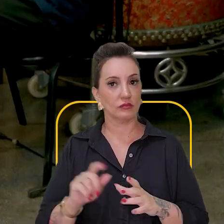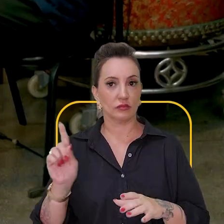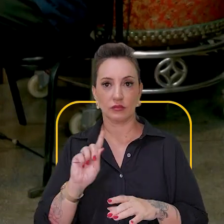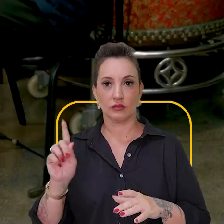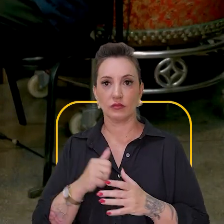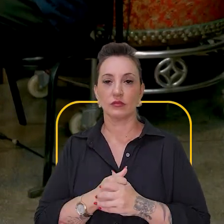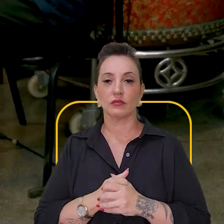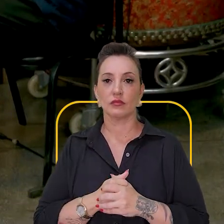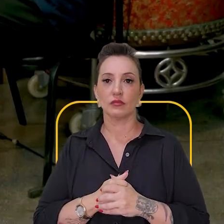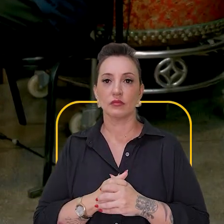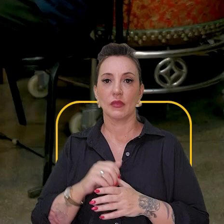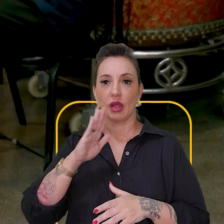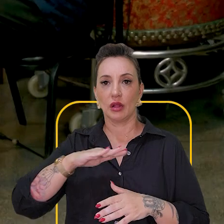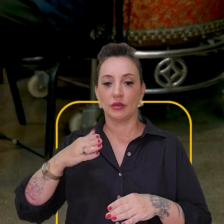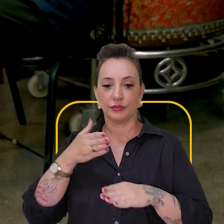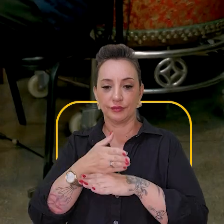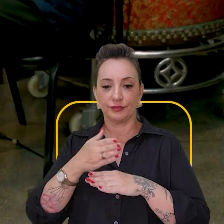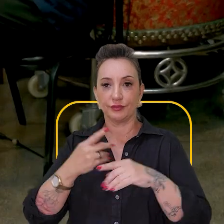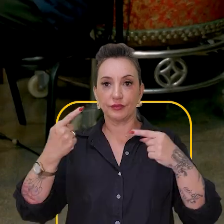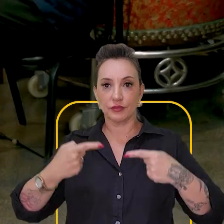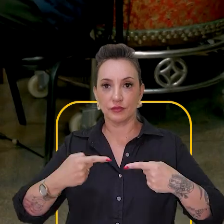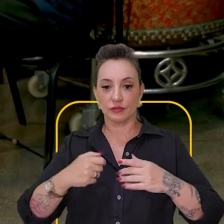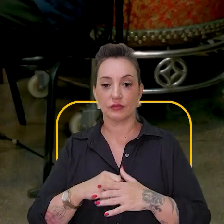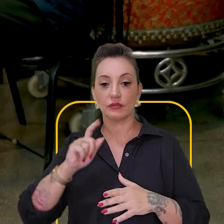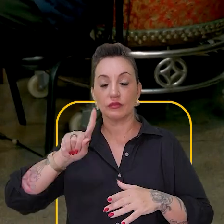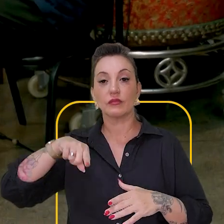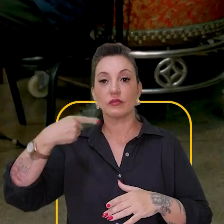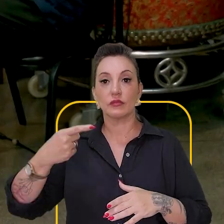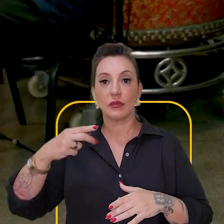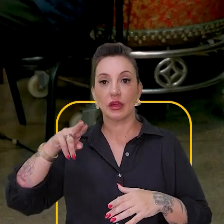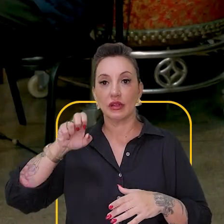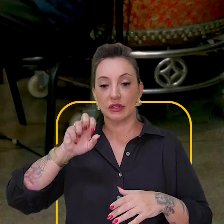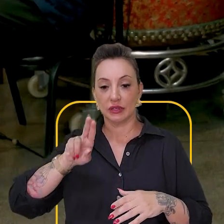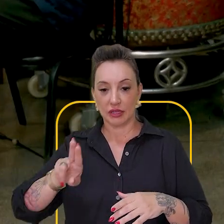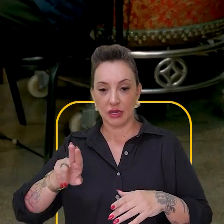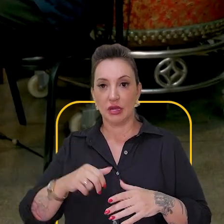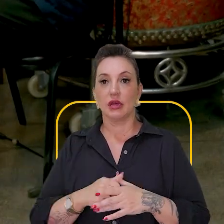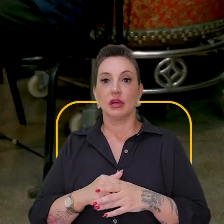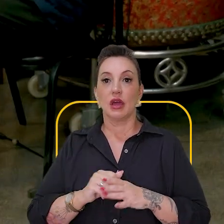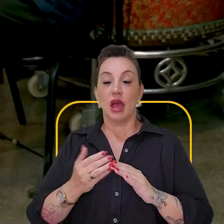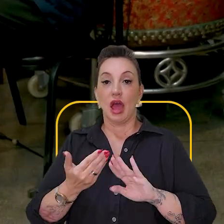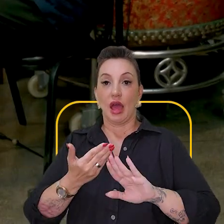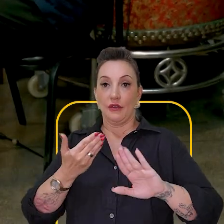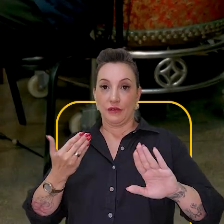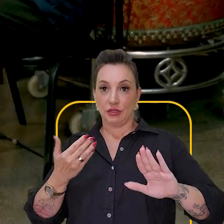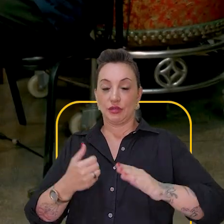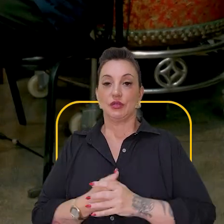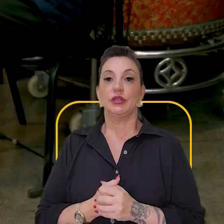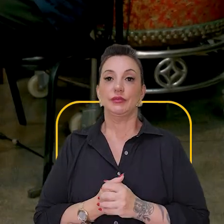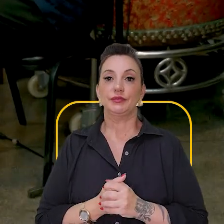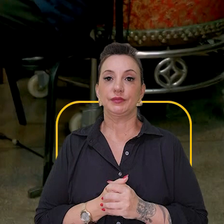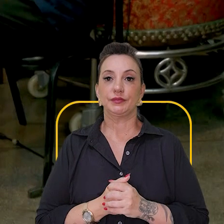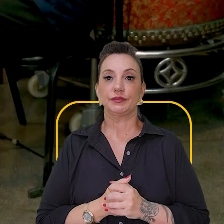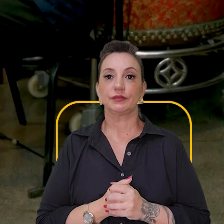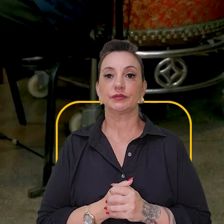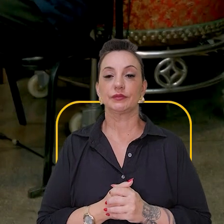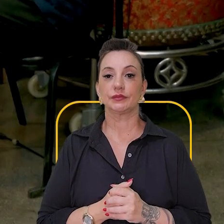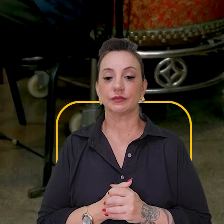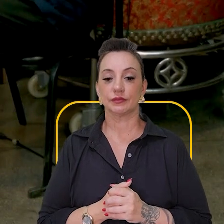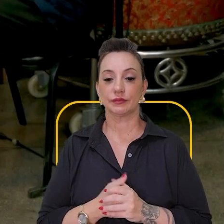Federação seus alunos participam de competição depois que o Mestre Nereu eh se afastou aham